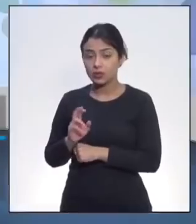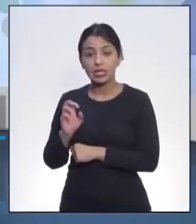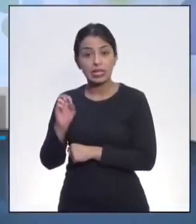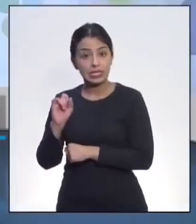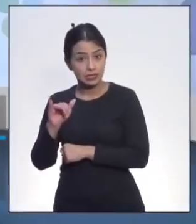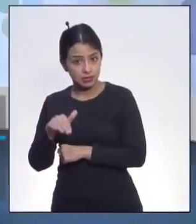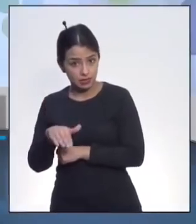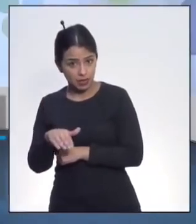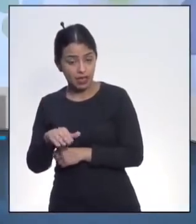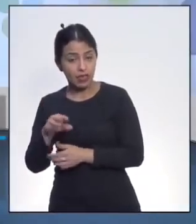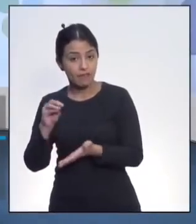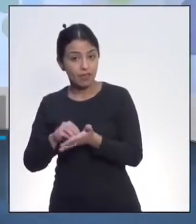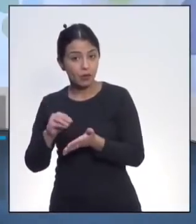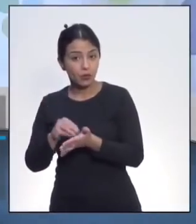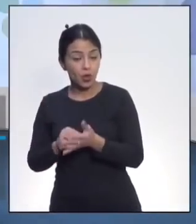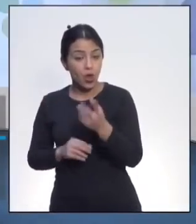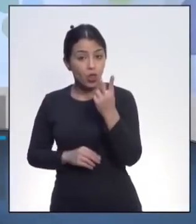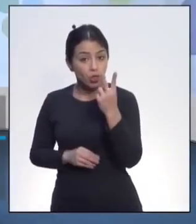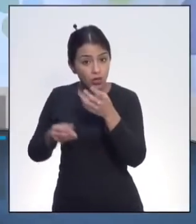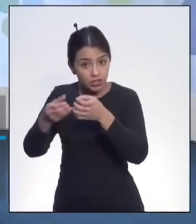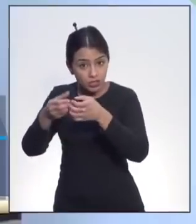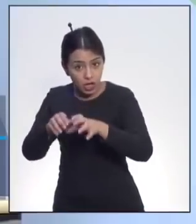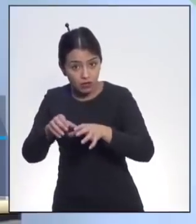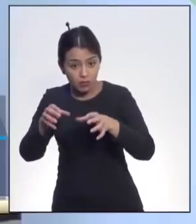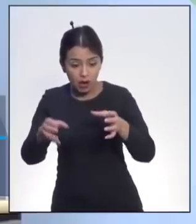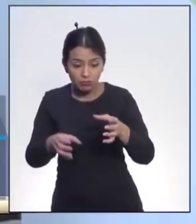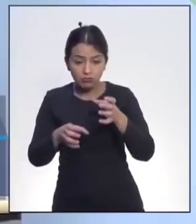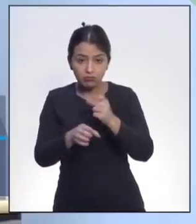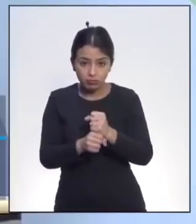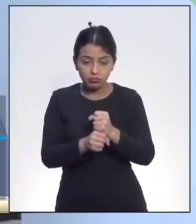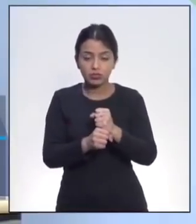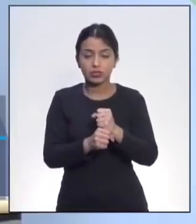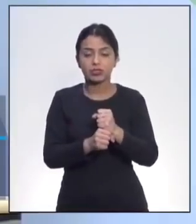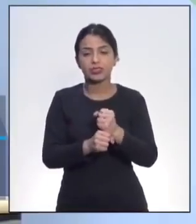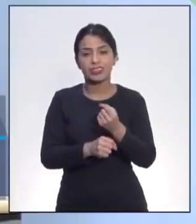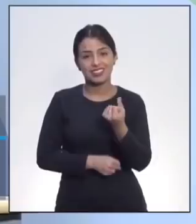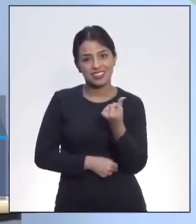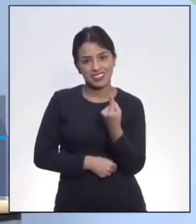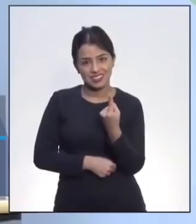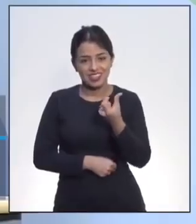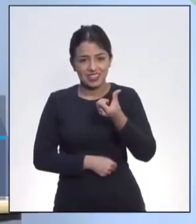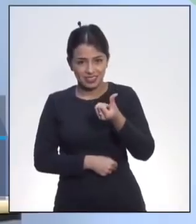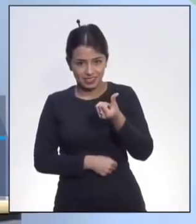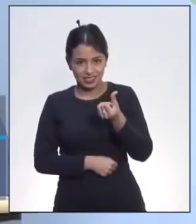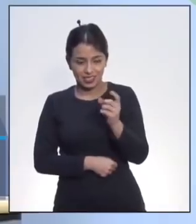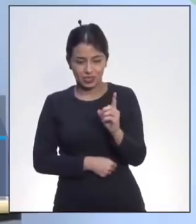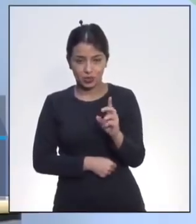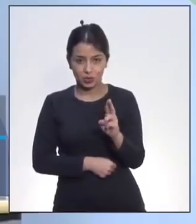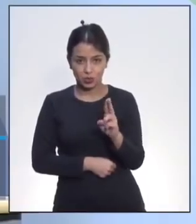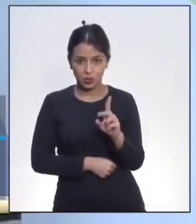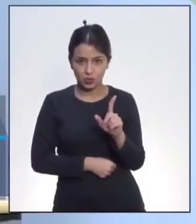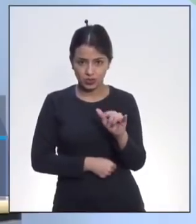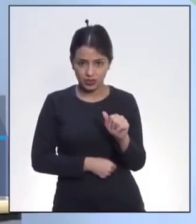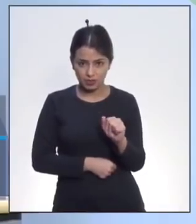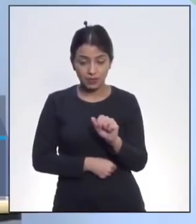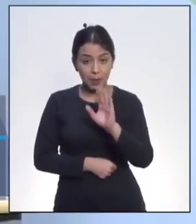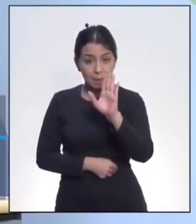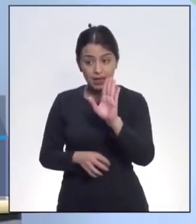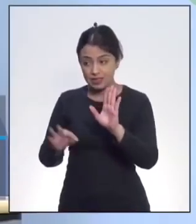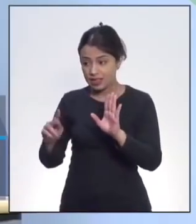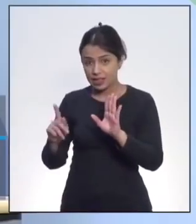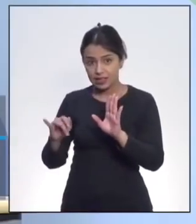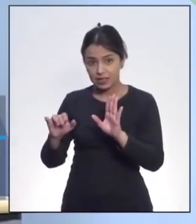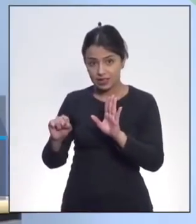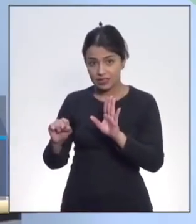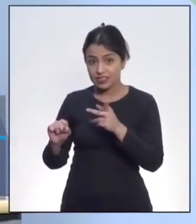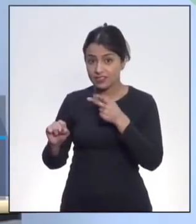que faltaram 2, né? Ficariam faltando 2 para as 16 dúzias. Sim. Mas, por exemplo, a Thaís, ela disse que